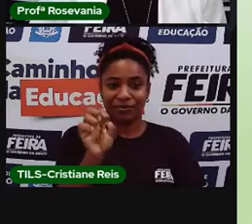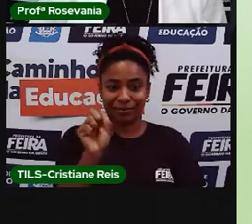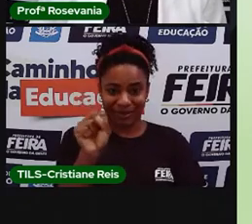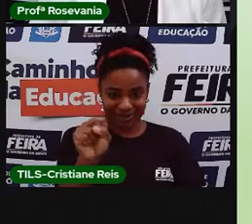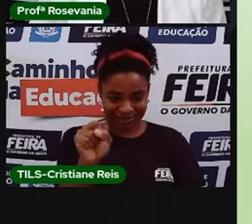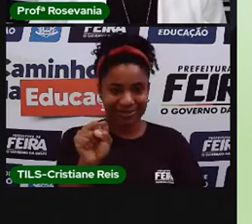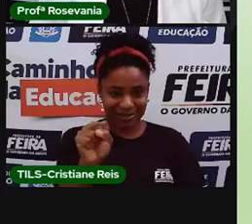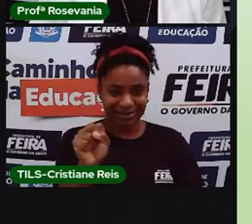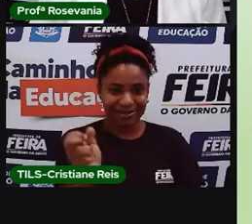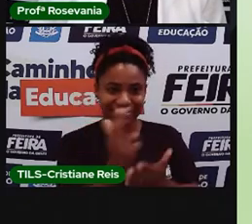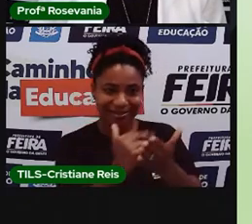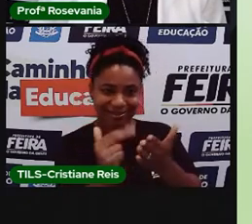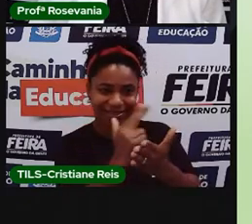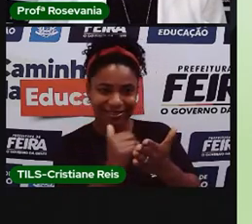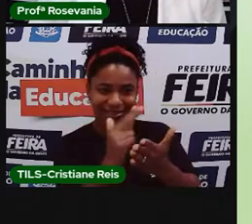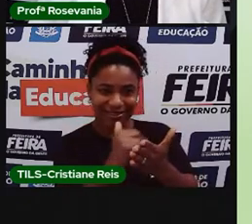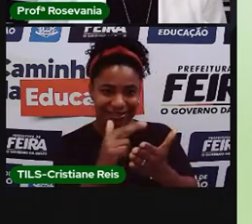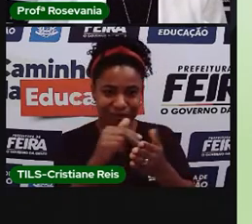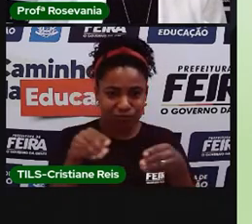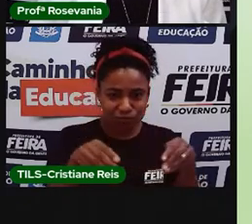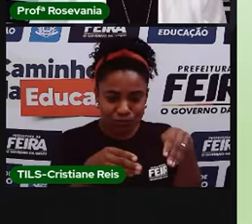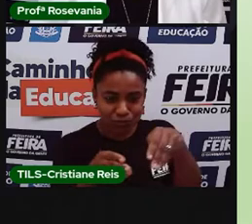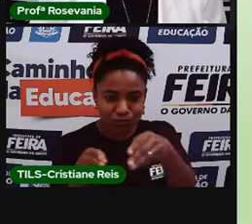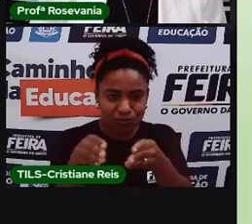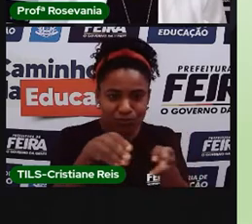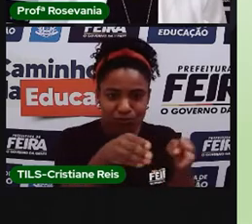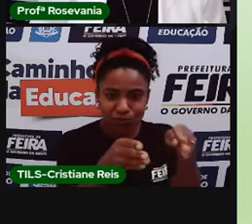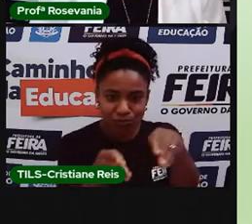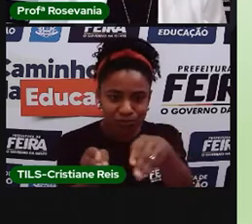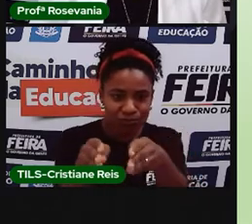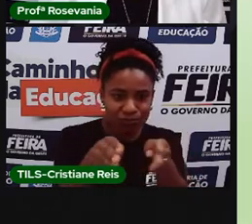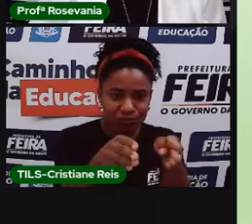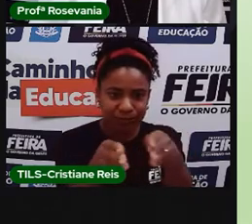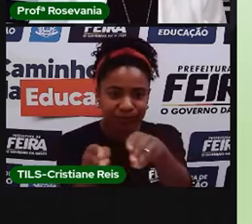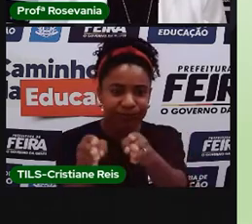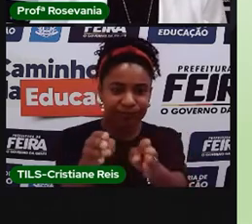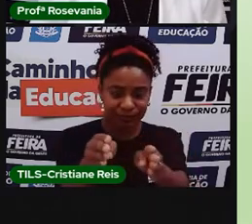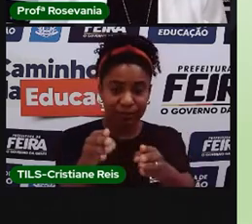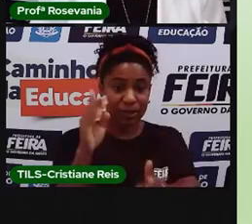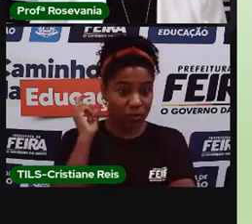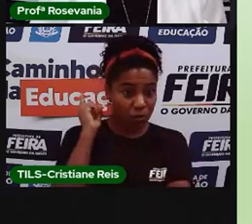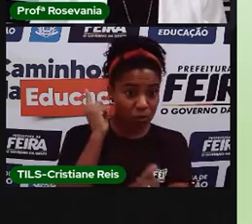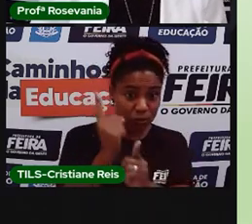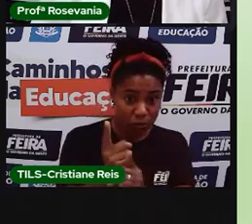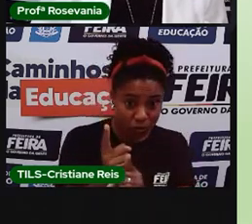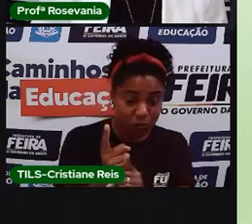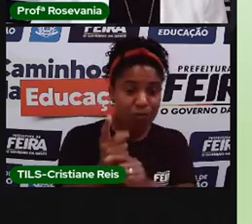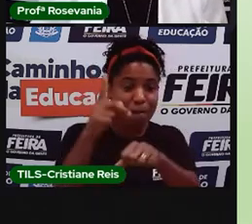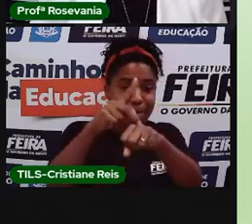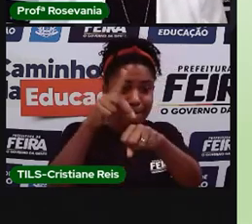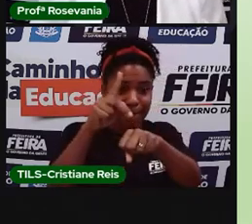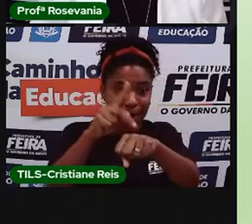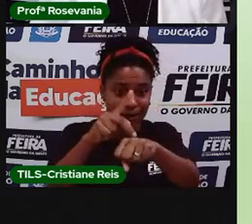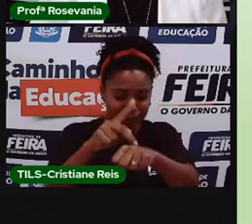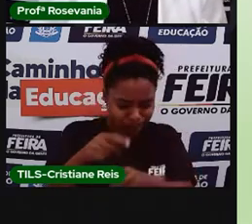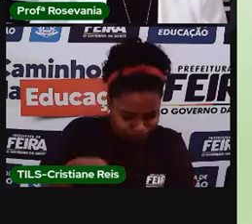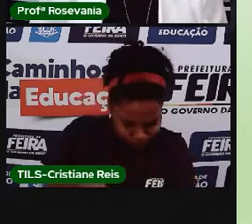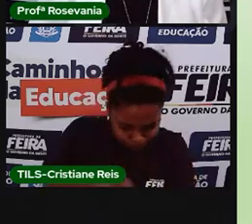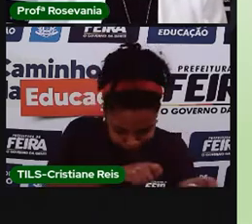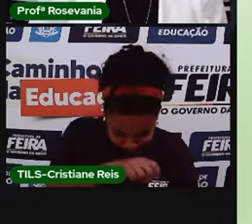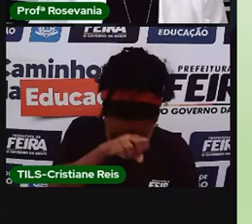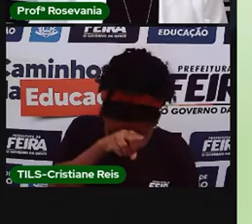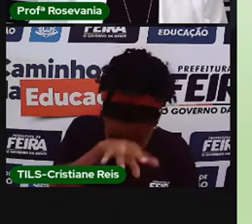um esboçozinho em forma de desenho, mas esse é um mapa, né, original, que foi achado, né, através de escavações, né,